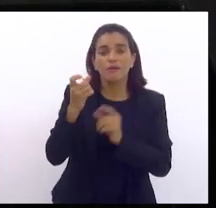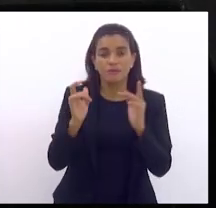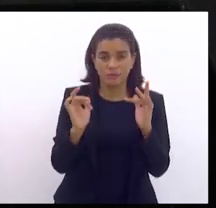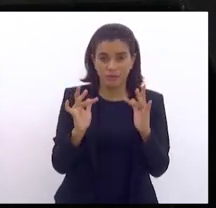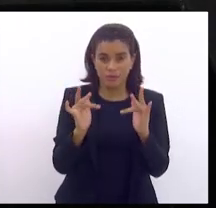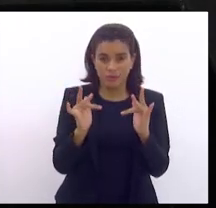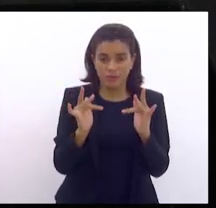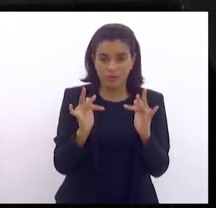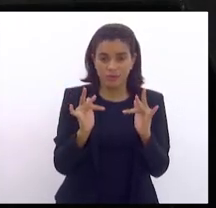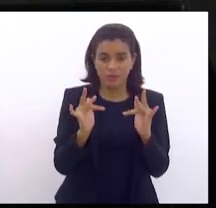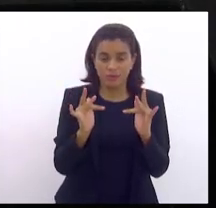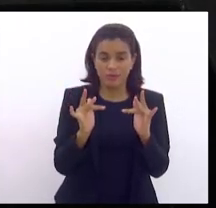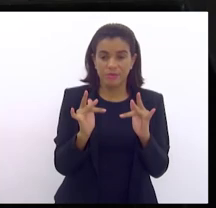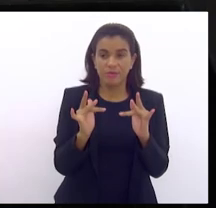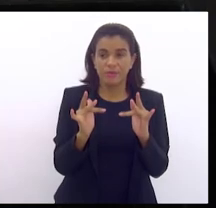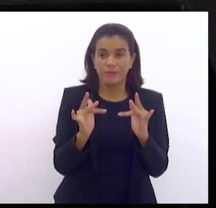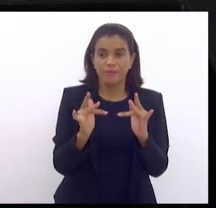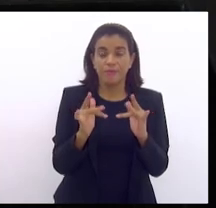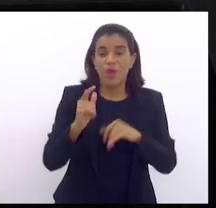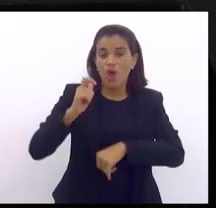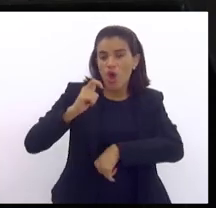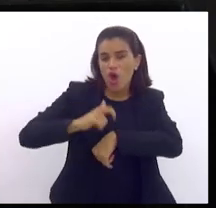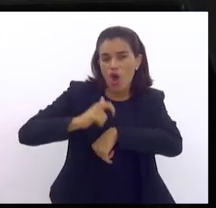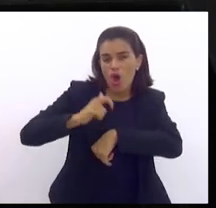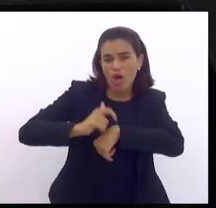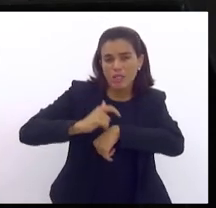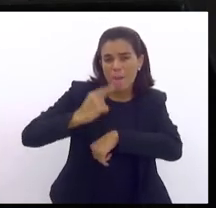ex-namorado, em questão de horas,